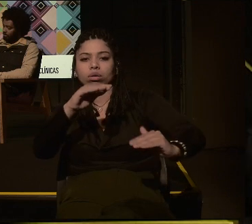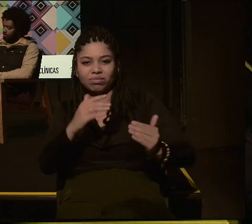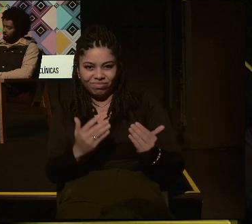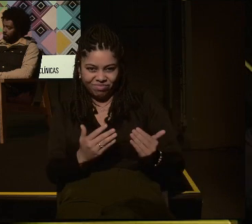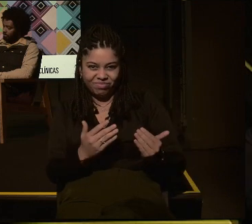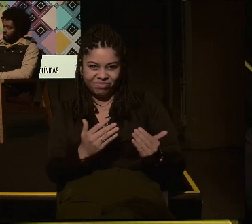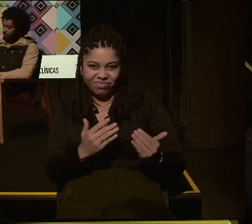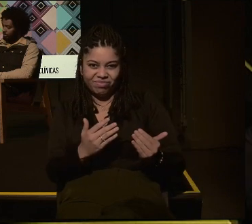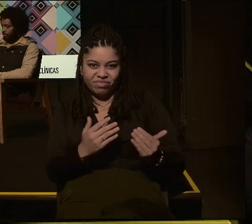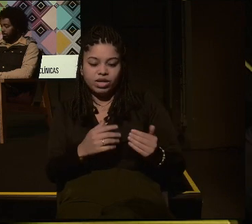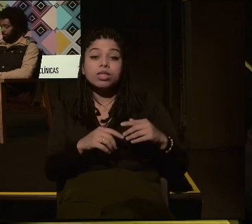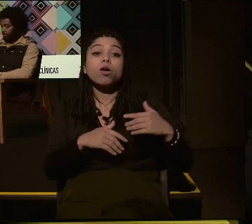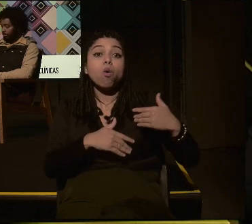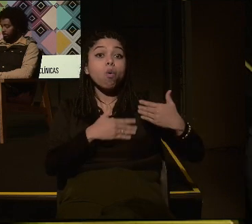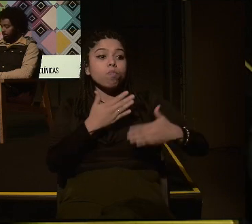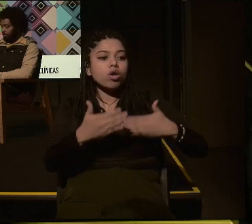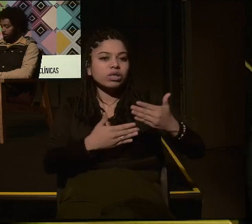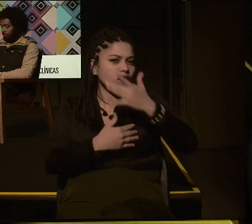manicolonial,